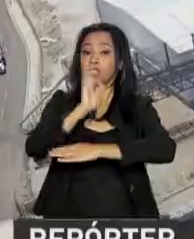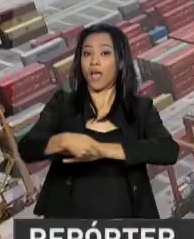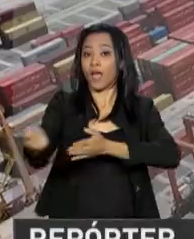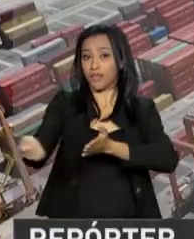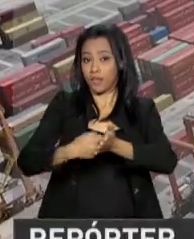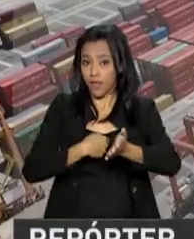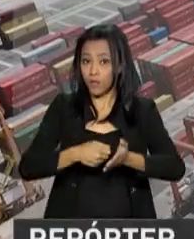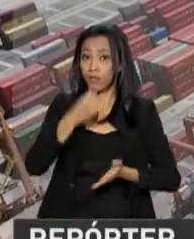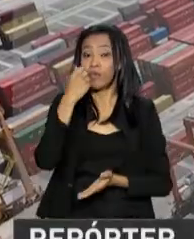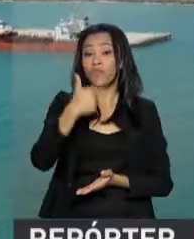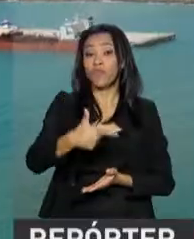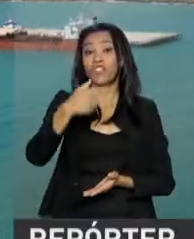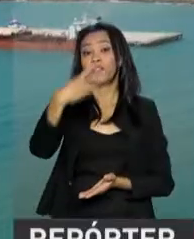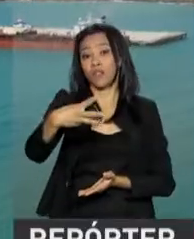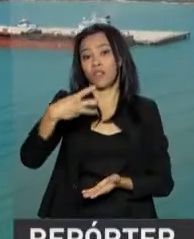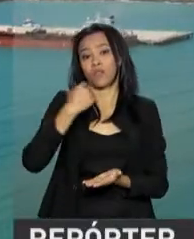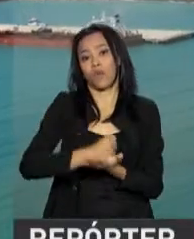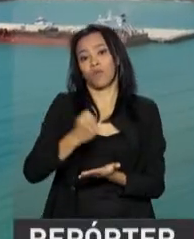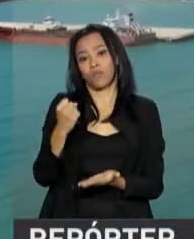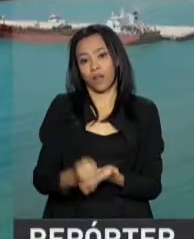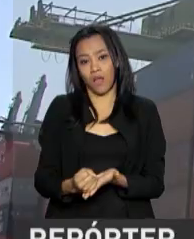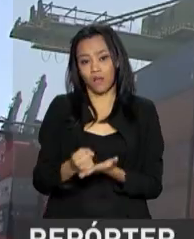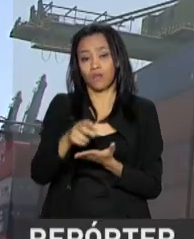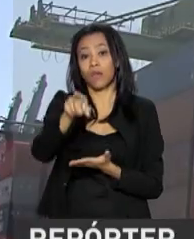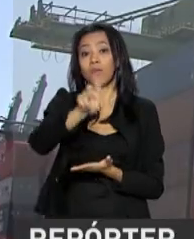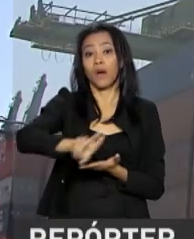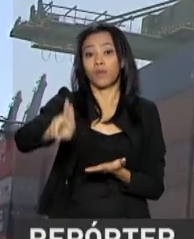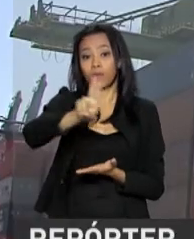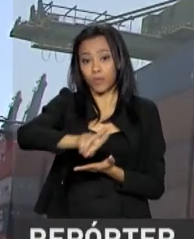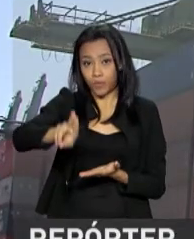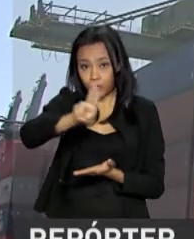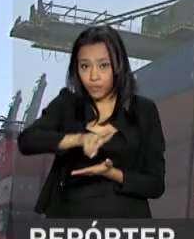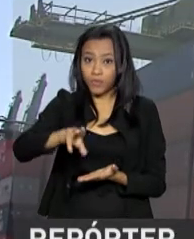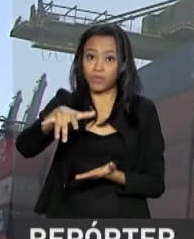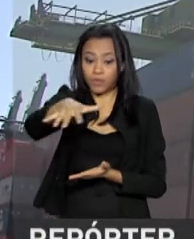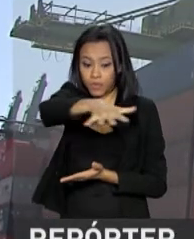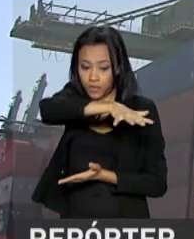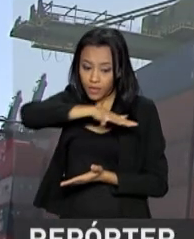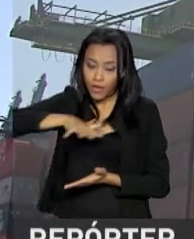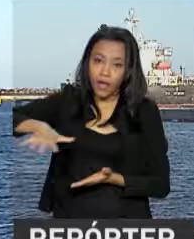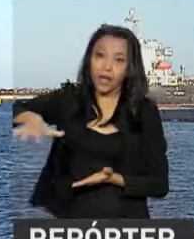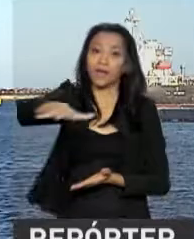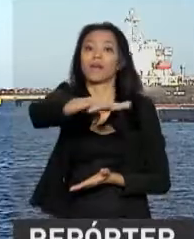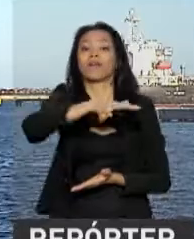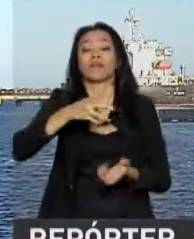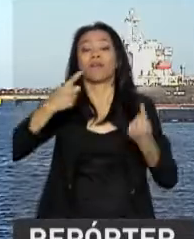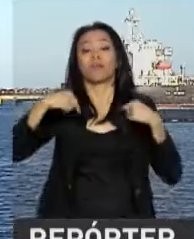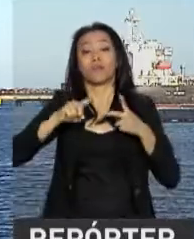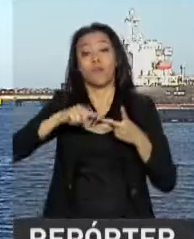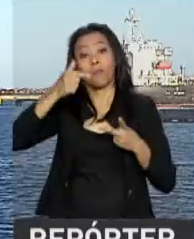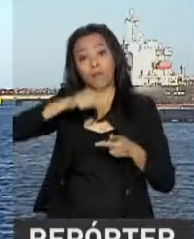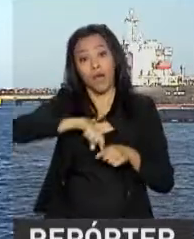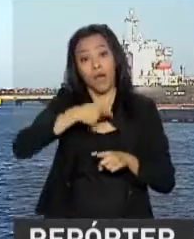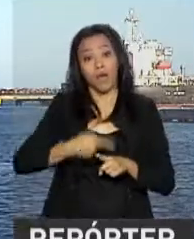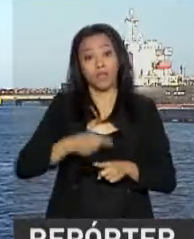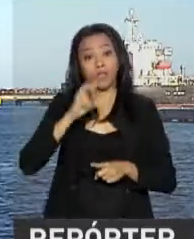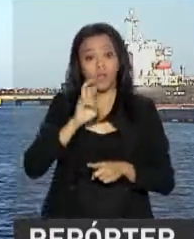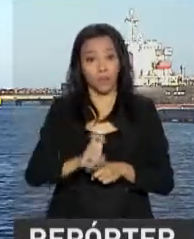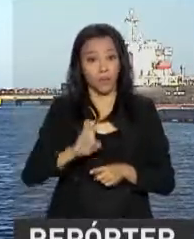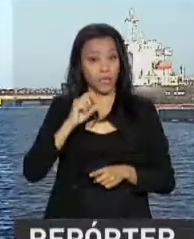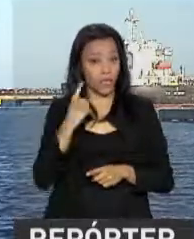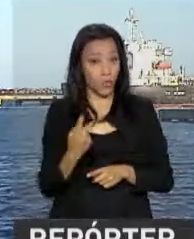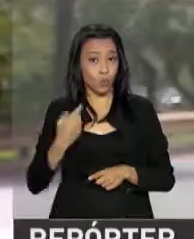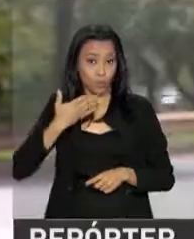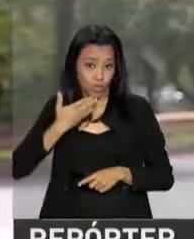e exploração de terminais de uso privado e estações de transbordo de carga outros 51 pedidos estão em